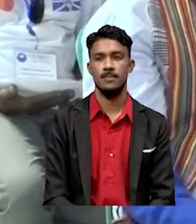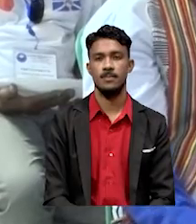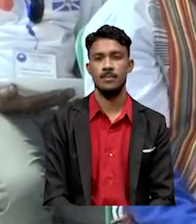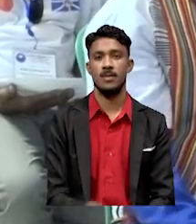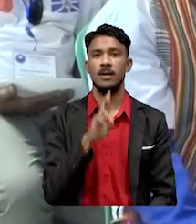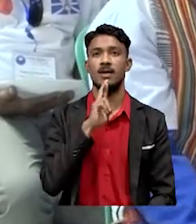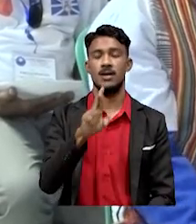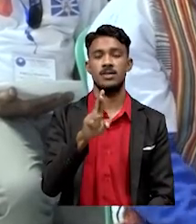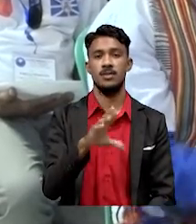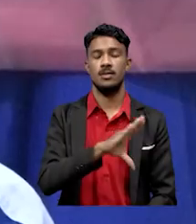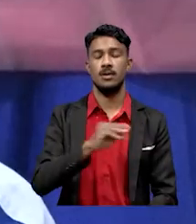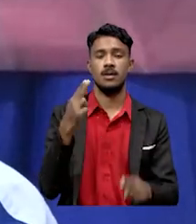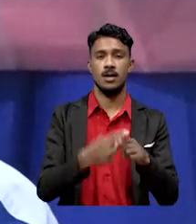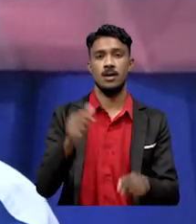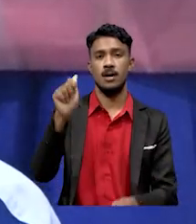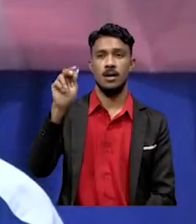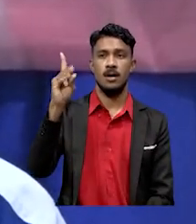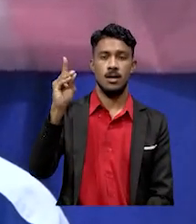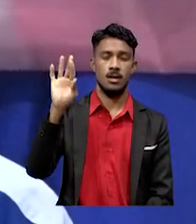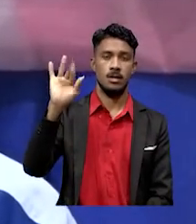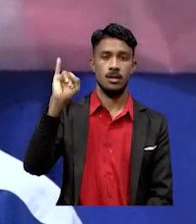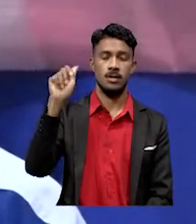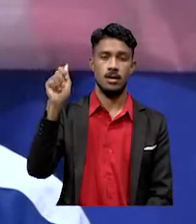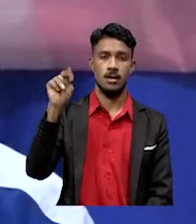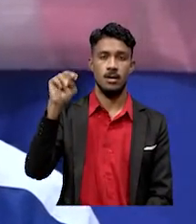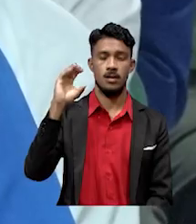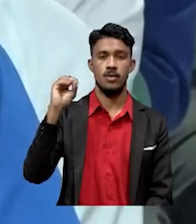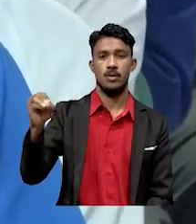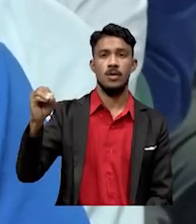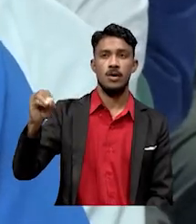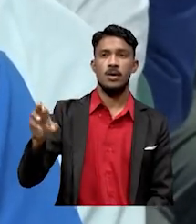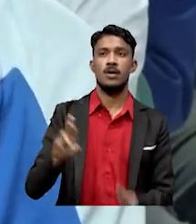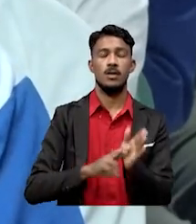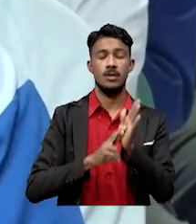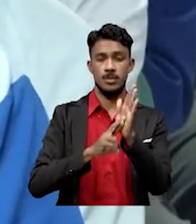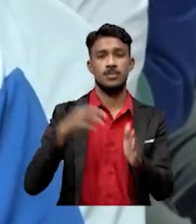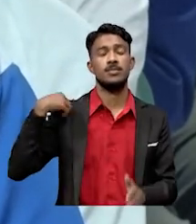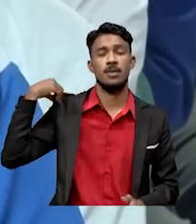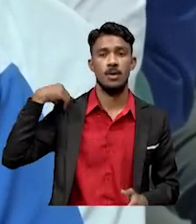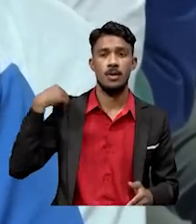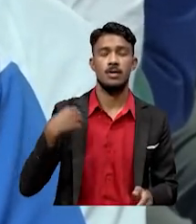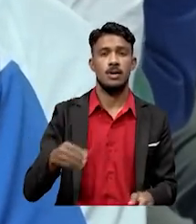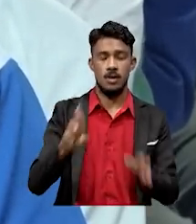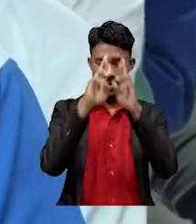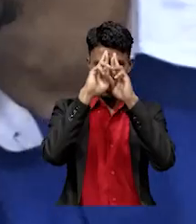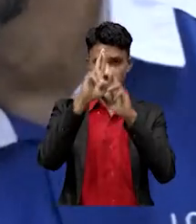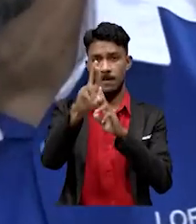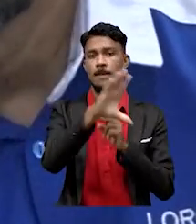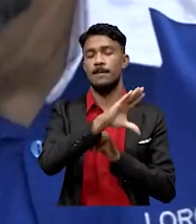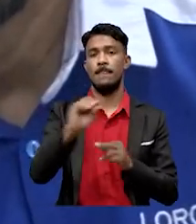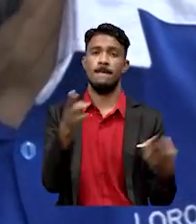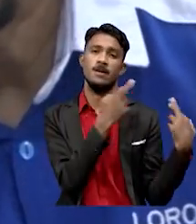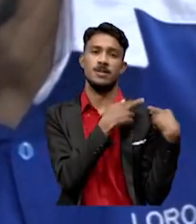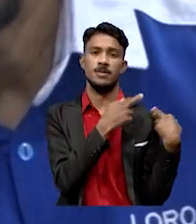Razão Adriano Nascimento Loromau retira na candidatura tamba moralmente no eticamente a tua responsabilidade Assanami